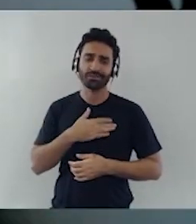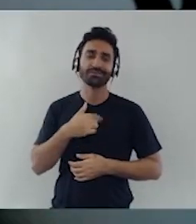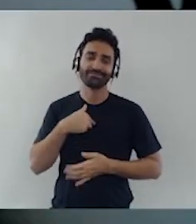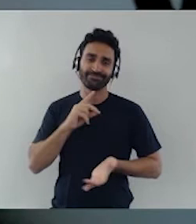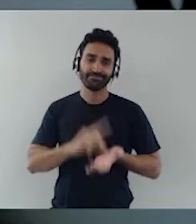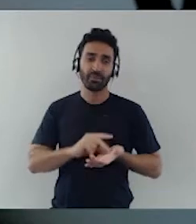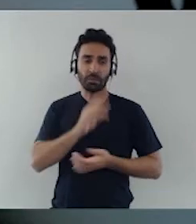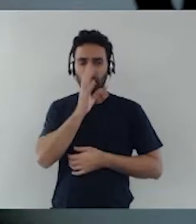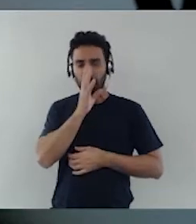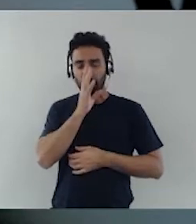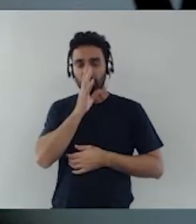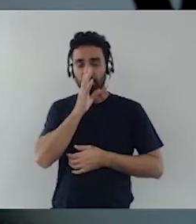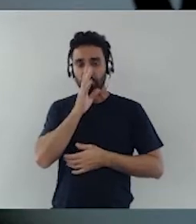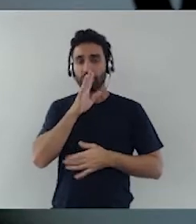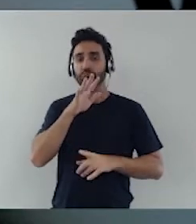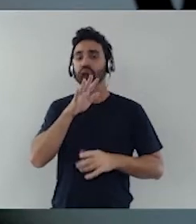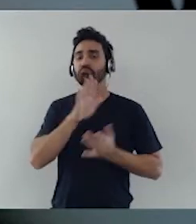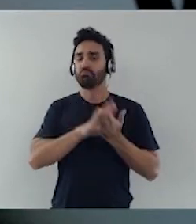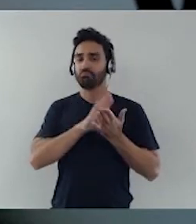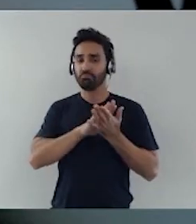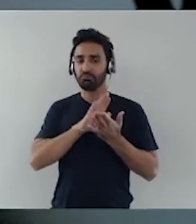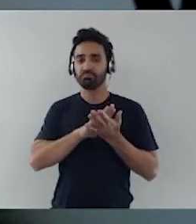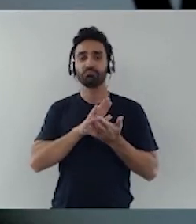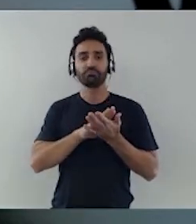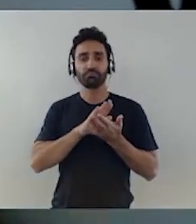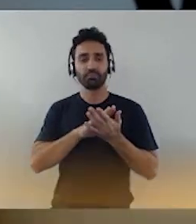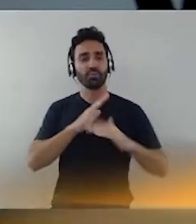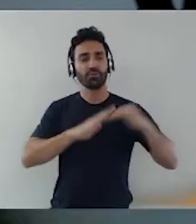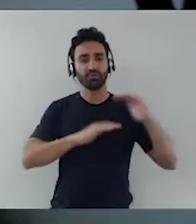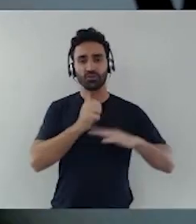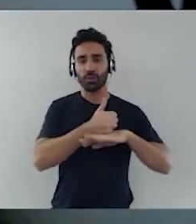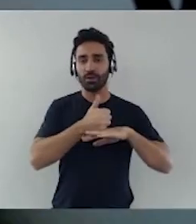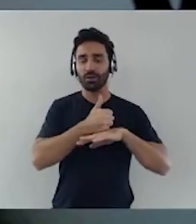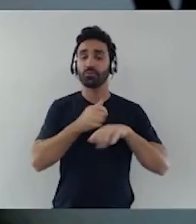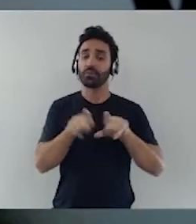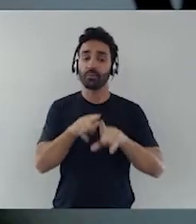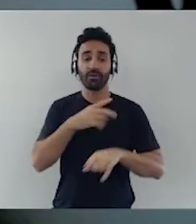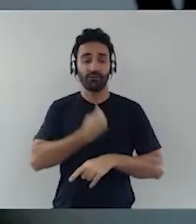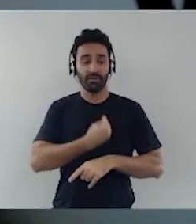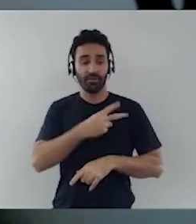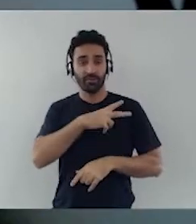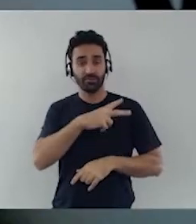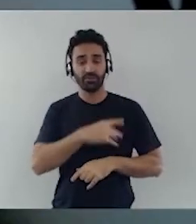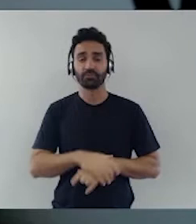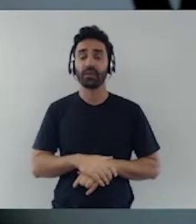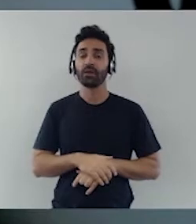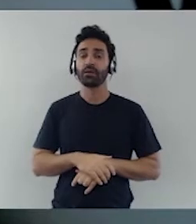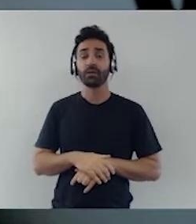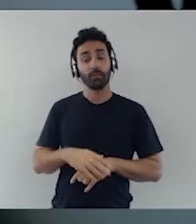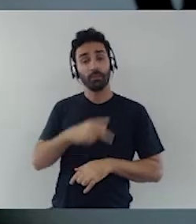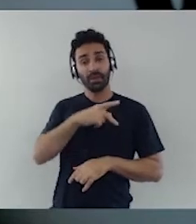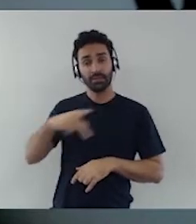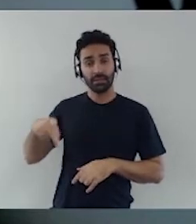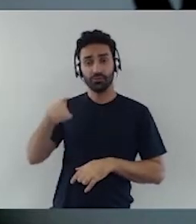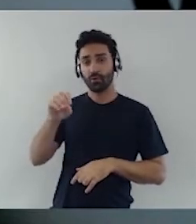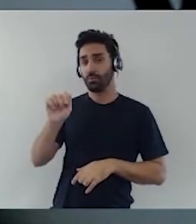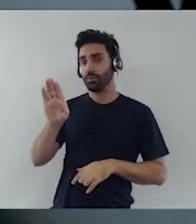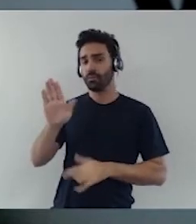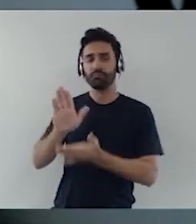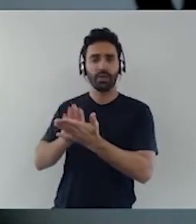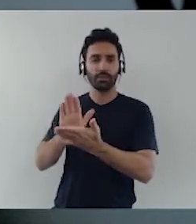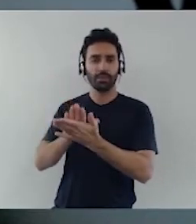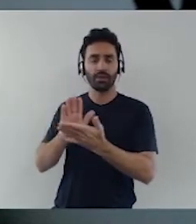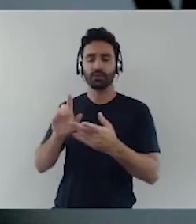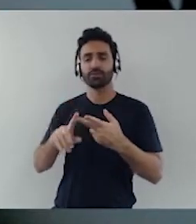aspecto profissional e sob o aspecto pessoal. Parabenizar o nosso presidente, Felipe Santa Cruz, a sua diretoria,